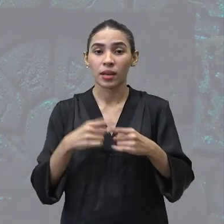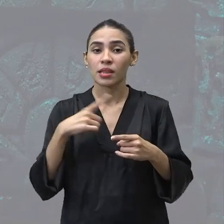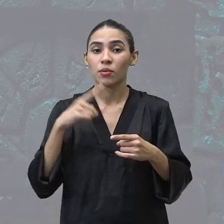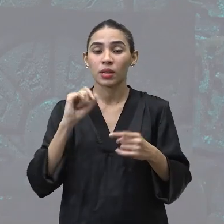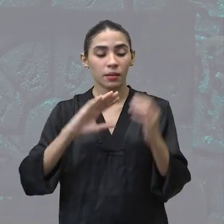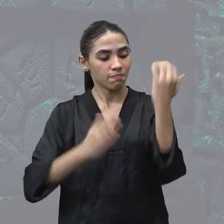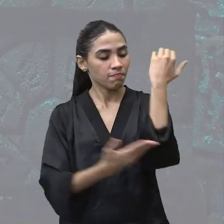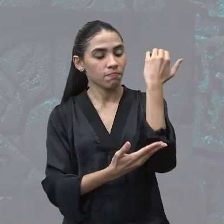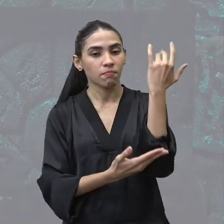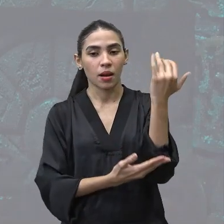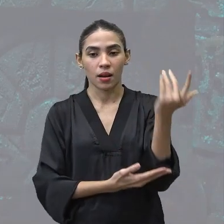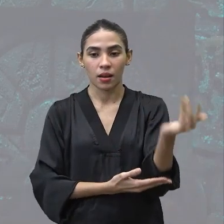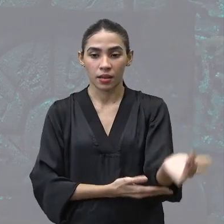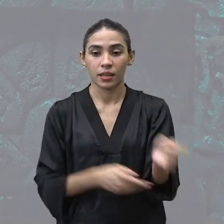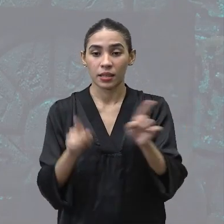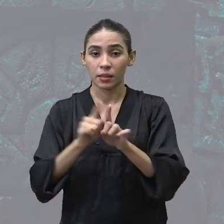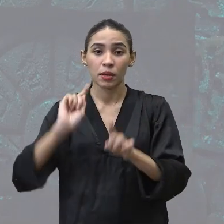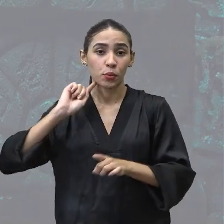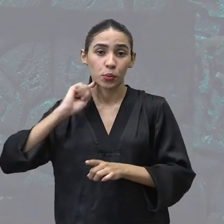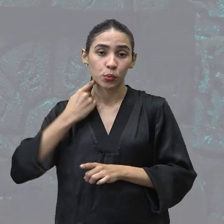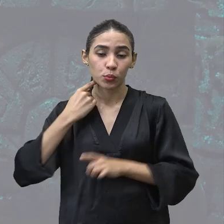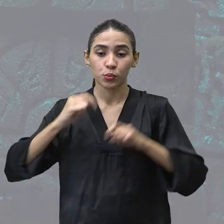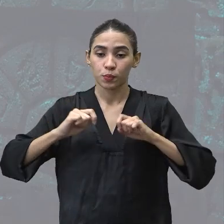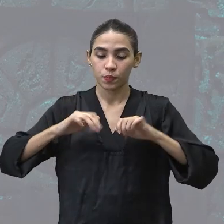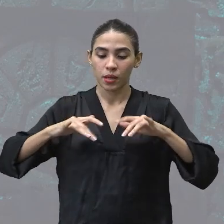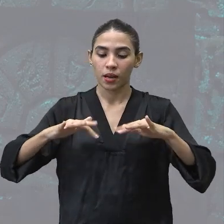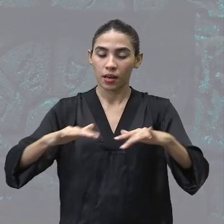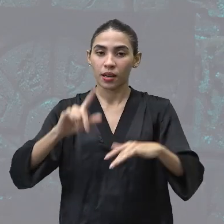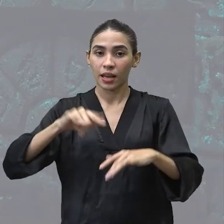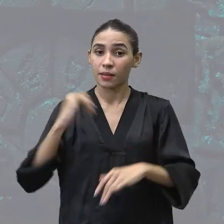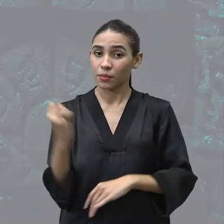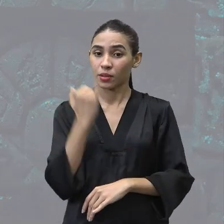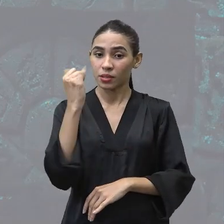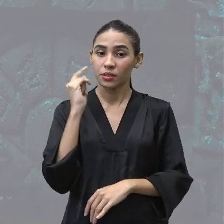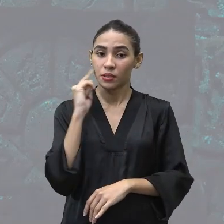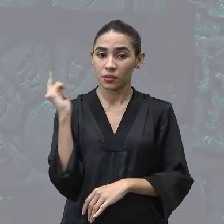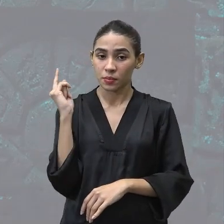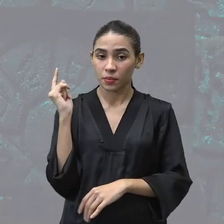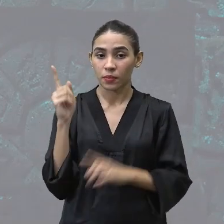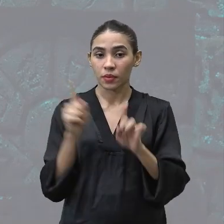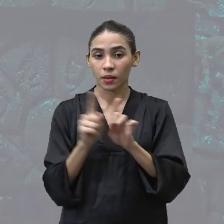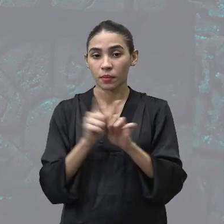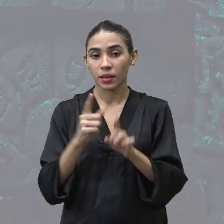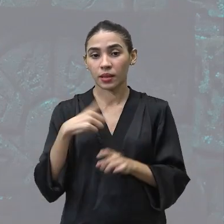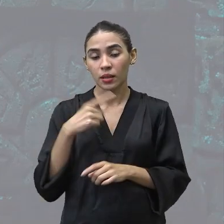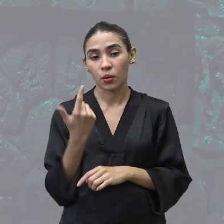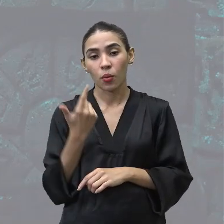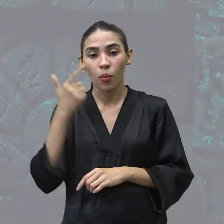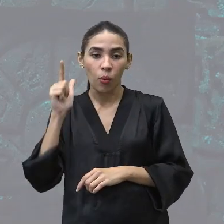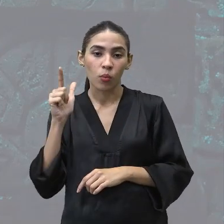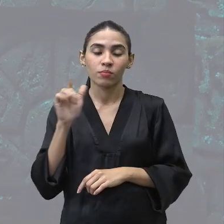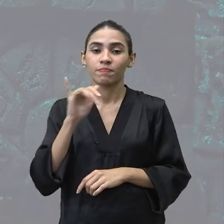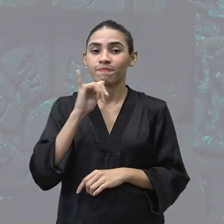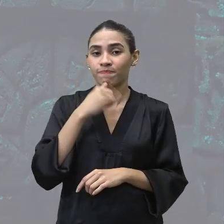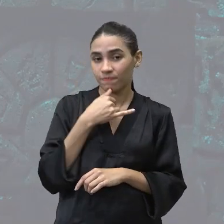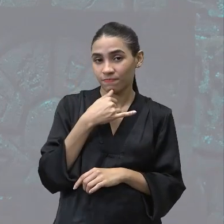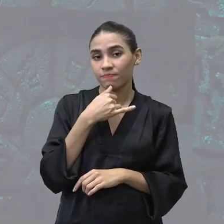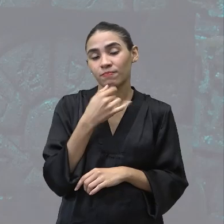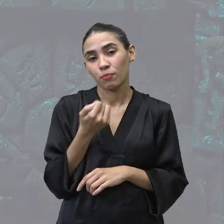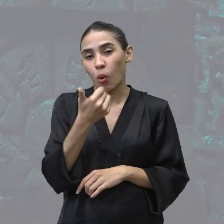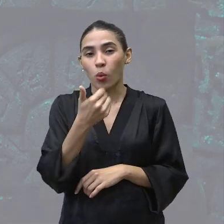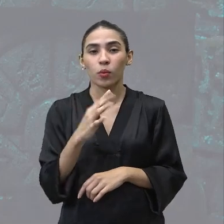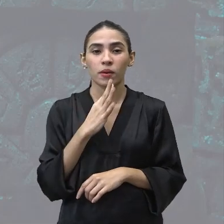e contaminação desses ambientes. Isso aqui é importantíssimo. Existem outras ordens, infelizmente, menos